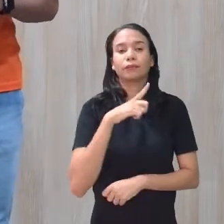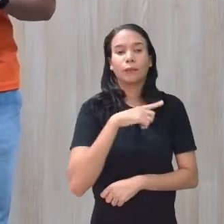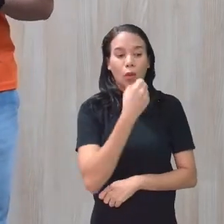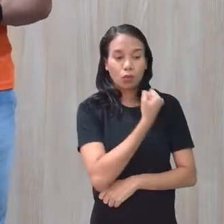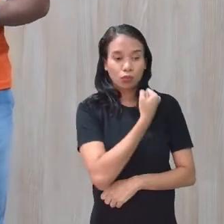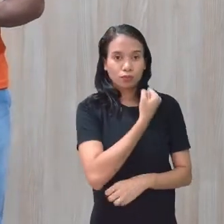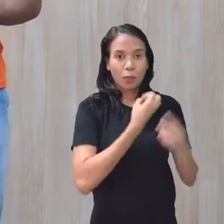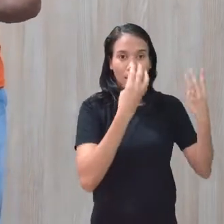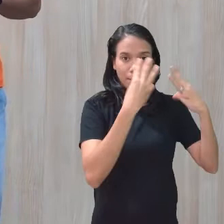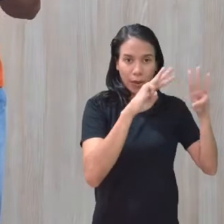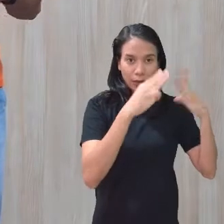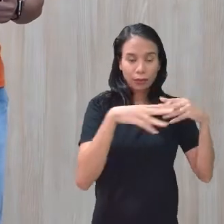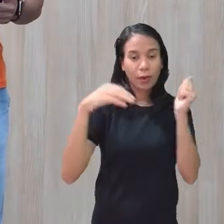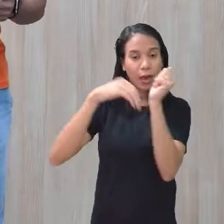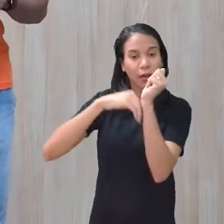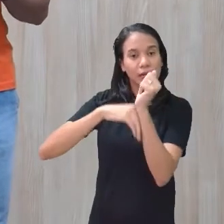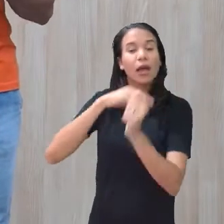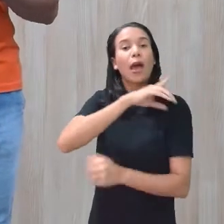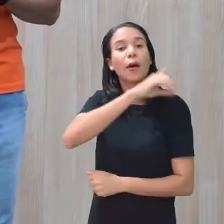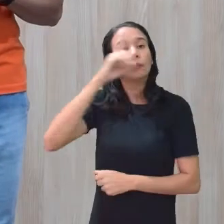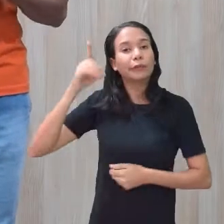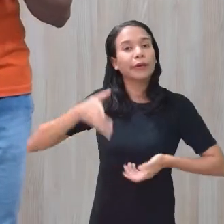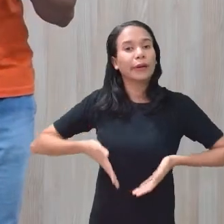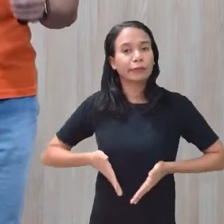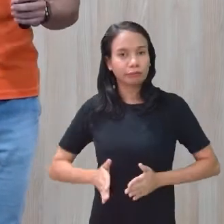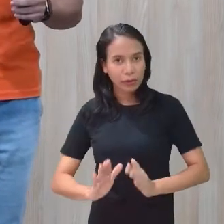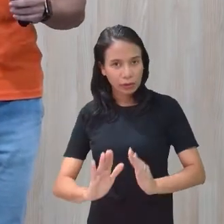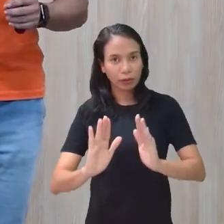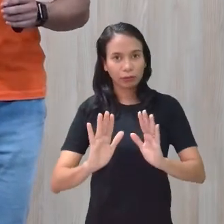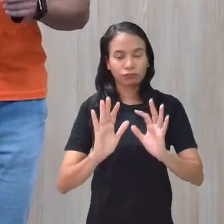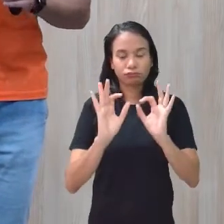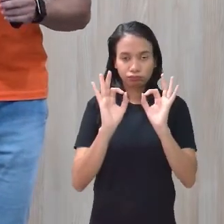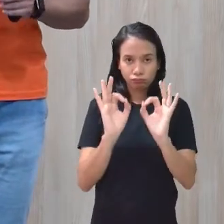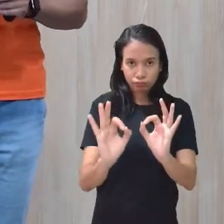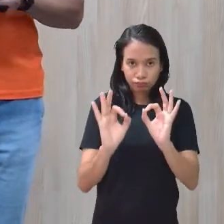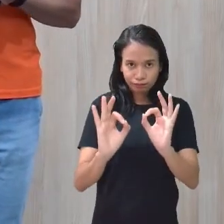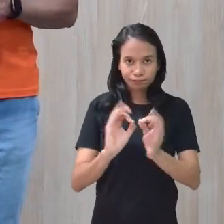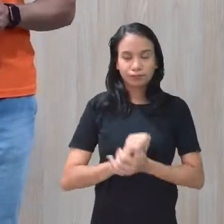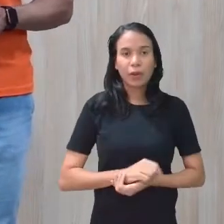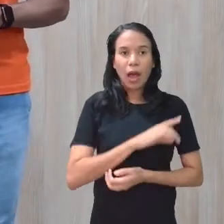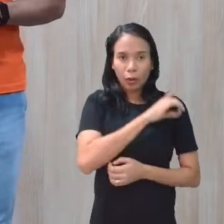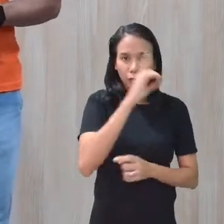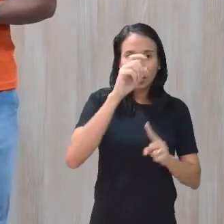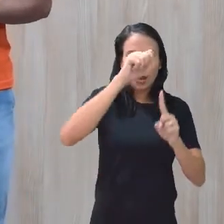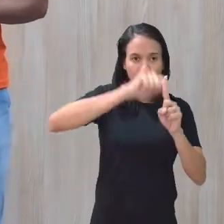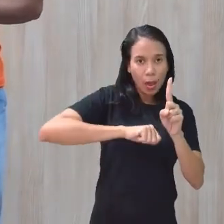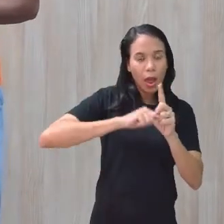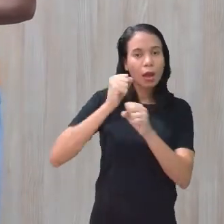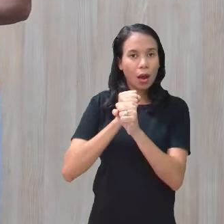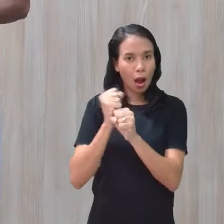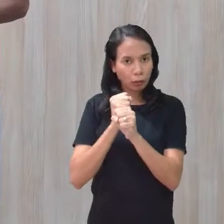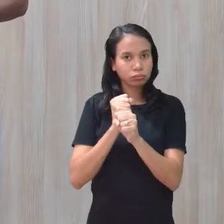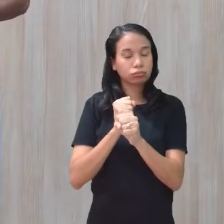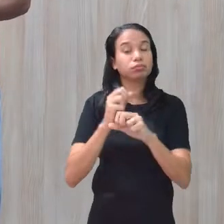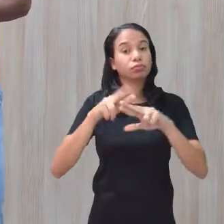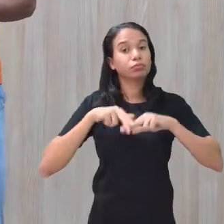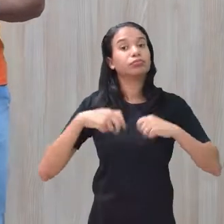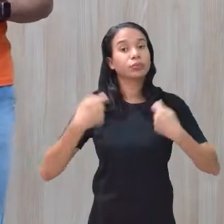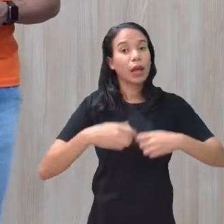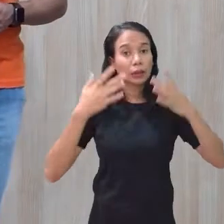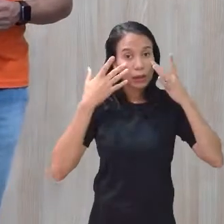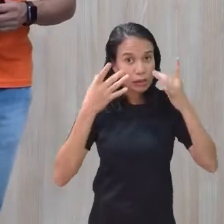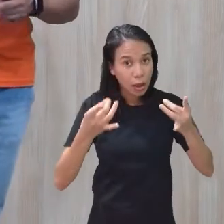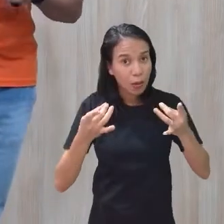da sua matrícula e a senha são os 8 dígitos do dia do seu nascimento. Então atenta aí para os 4